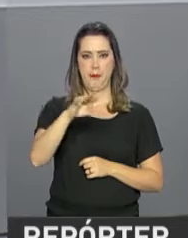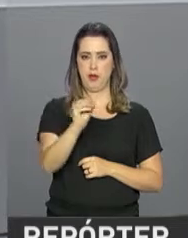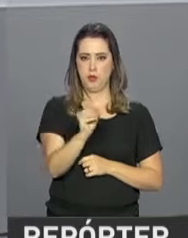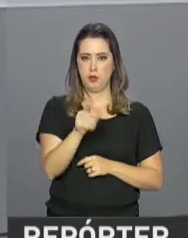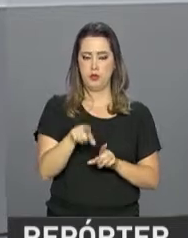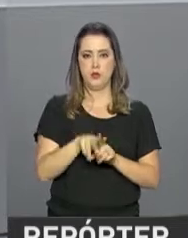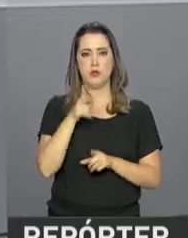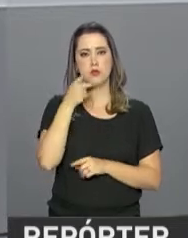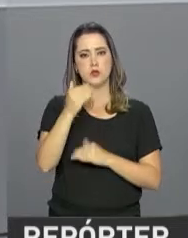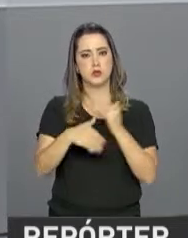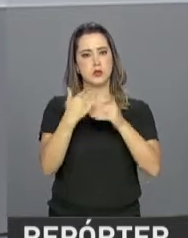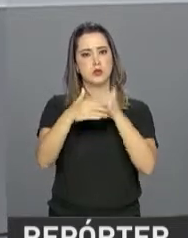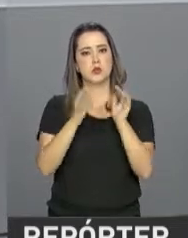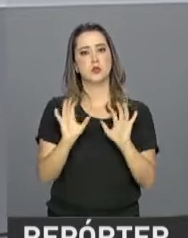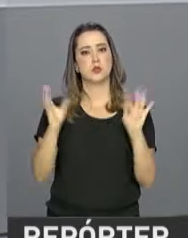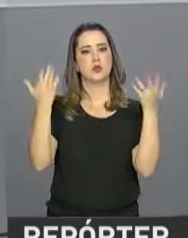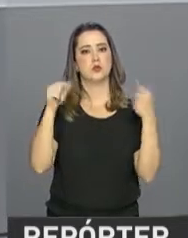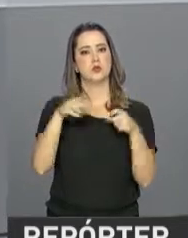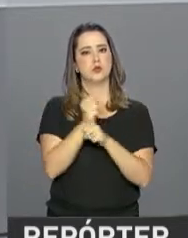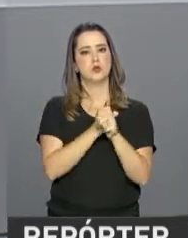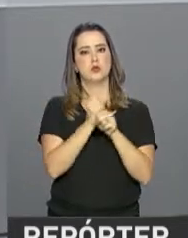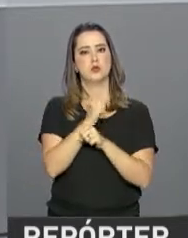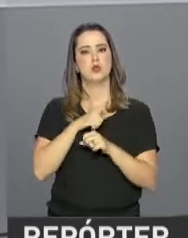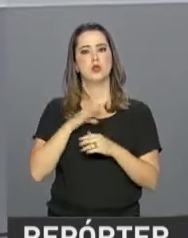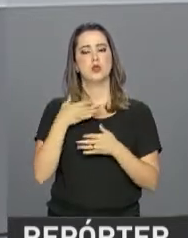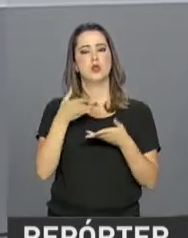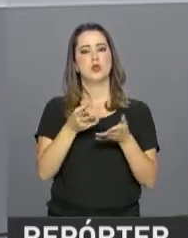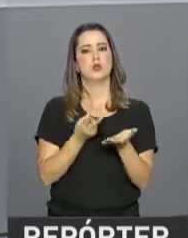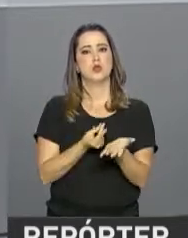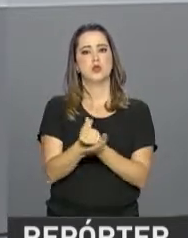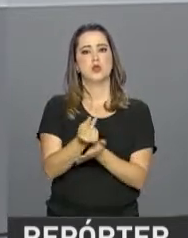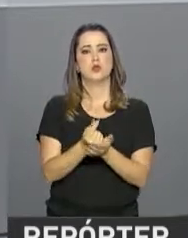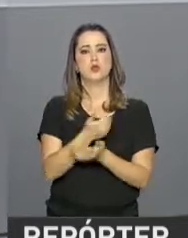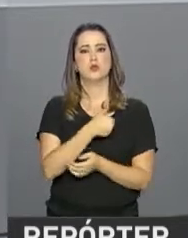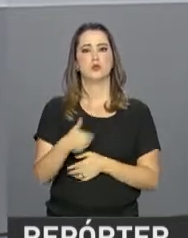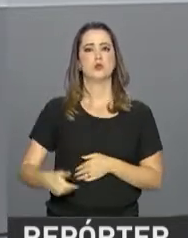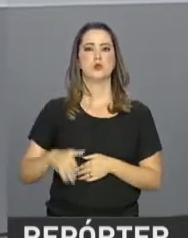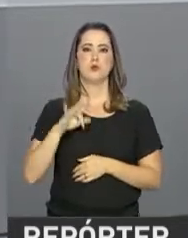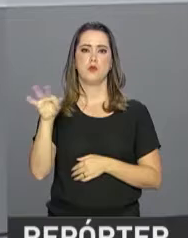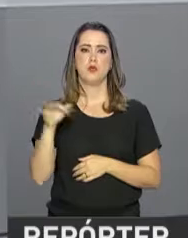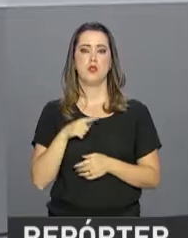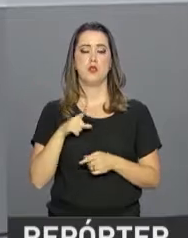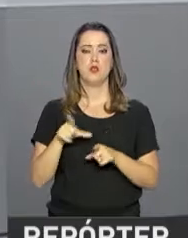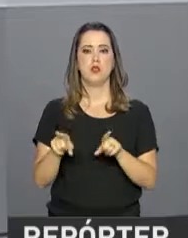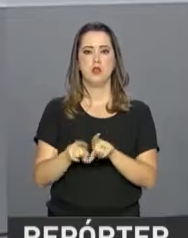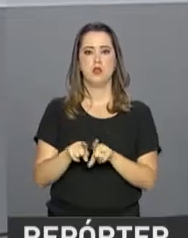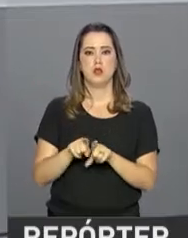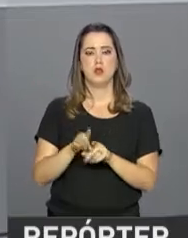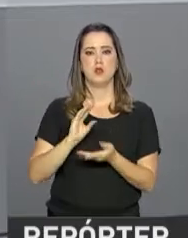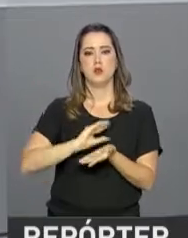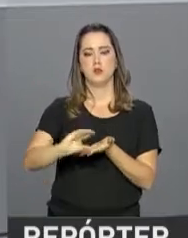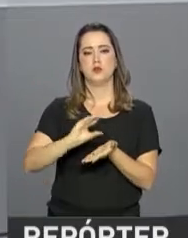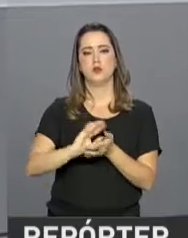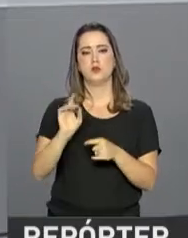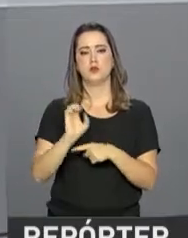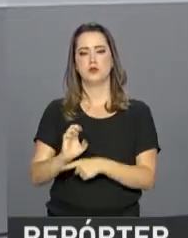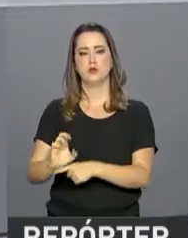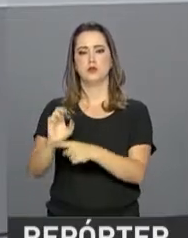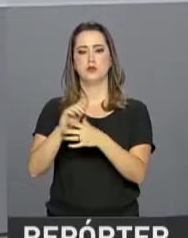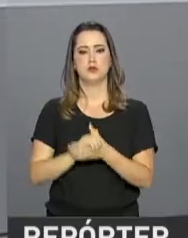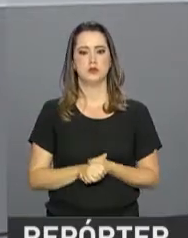comentou o crescimento do evento que neste ano além do aporte do governo federal vai contar com investimentos dos